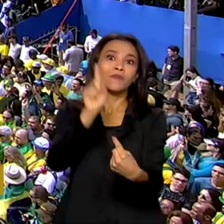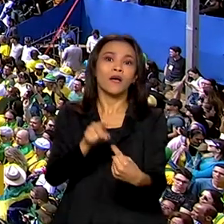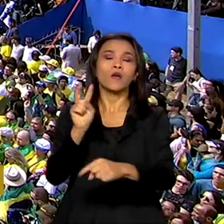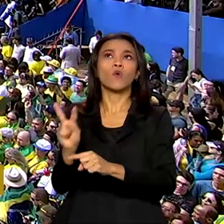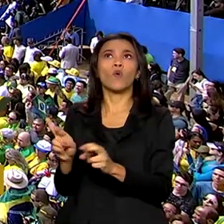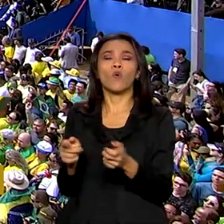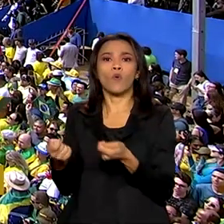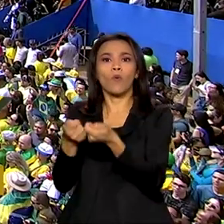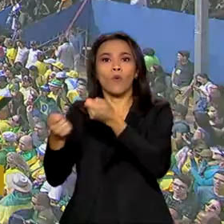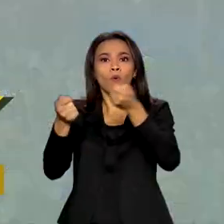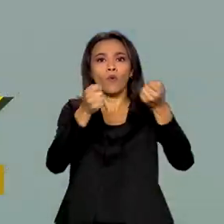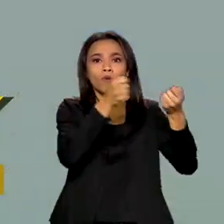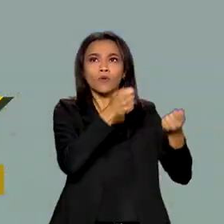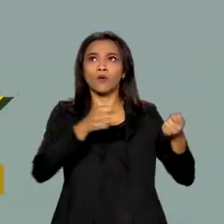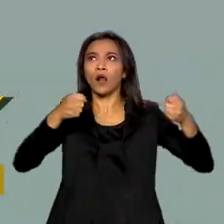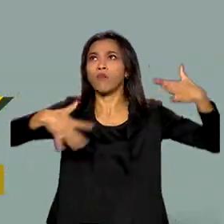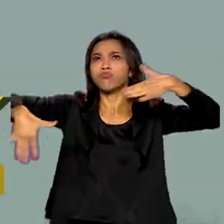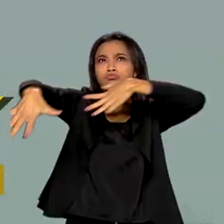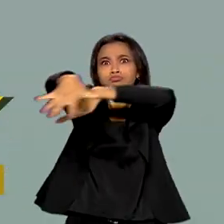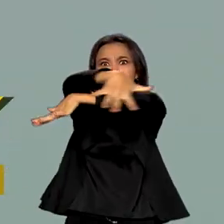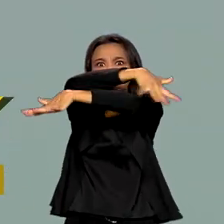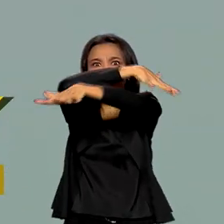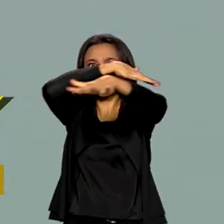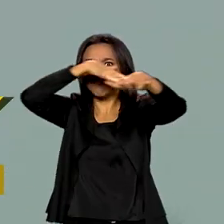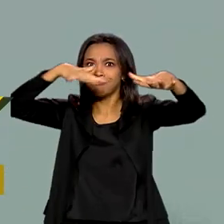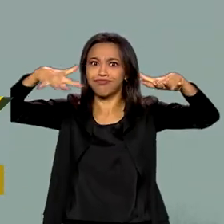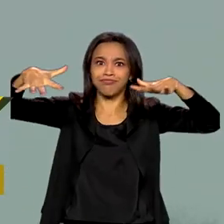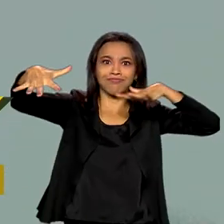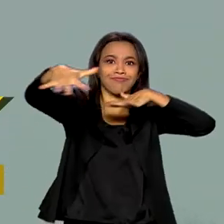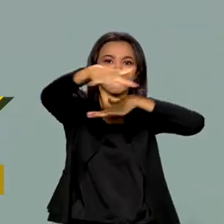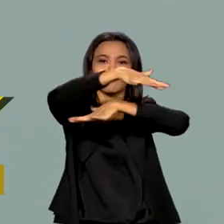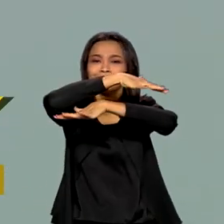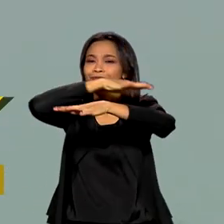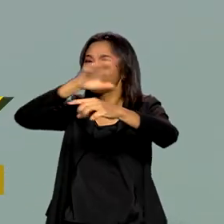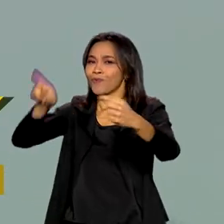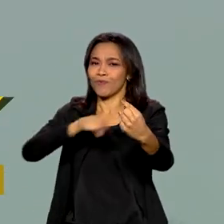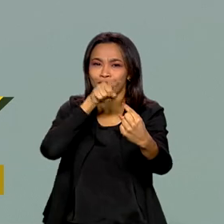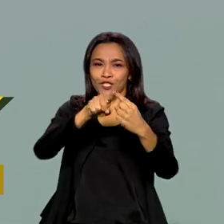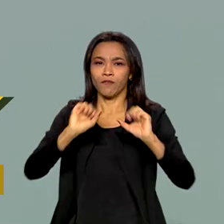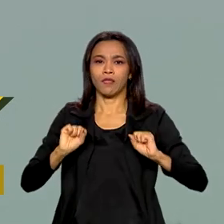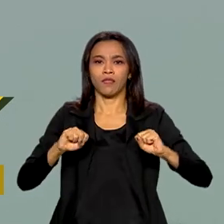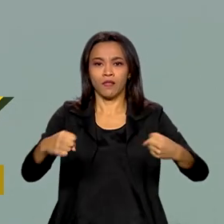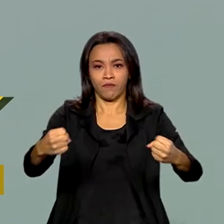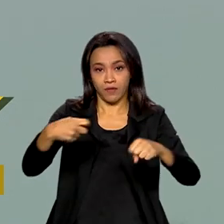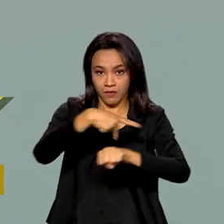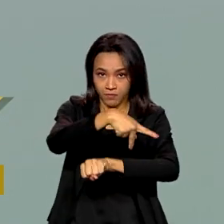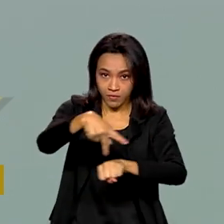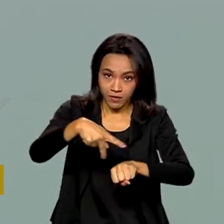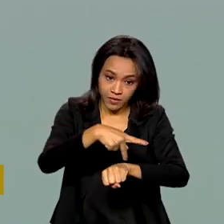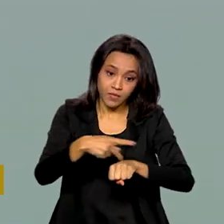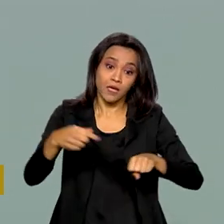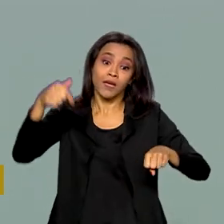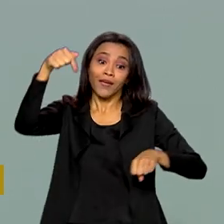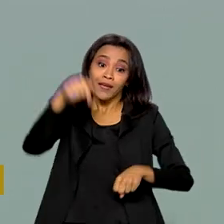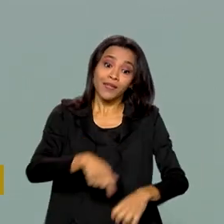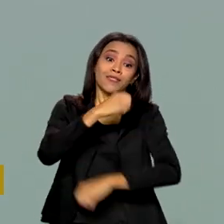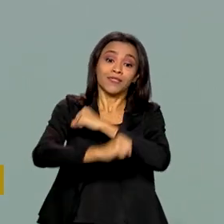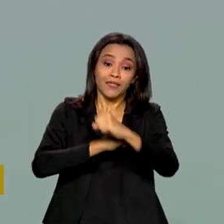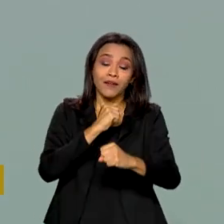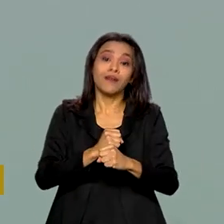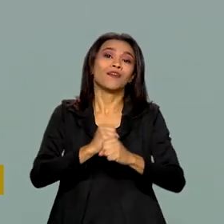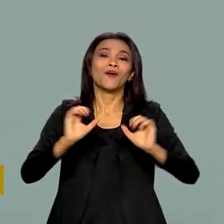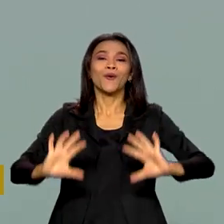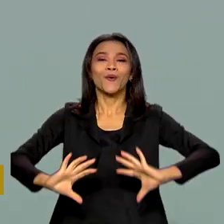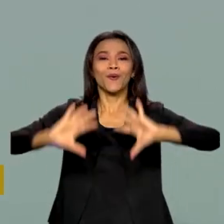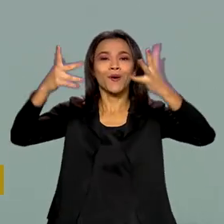aéreo e integrar o território nacional com vistas à defesa da pátria. Este ano, em especial, comemora-se o bicentenário